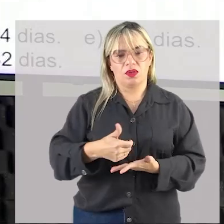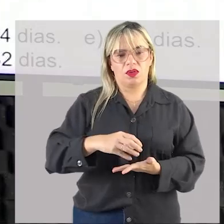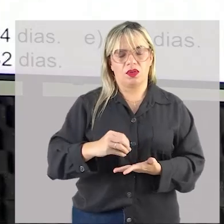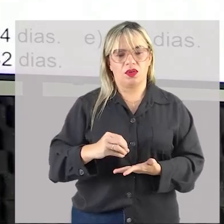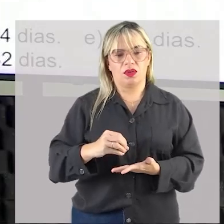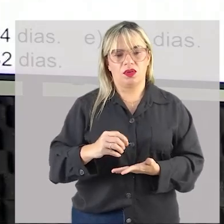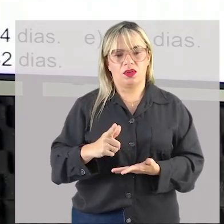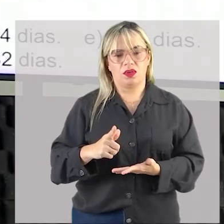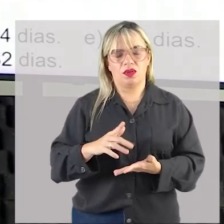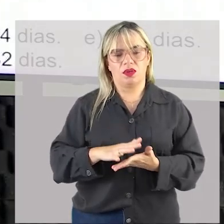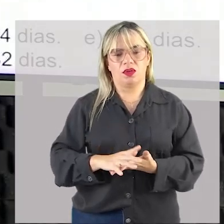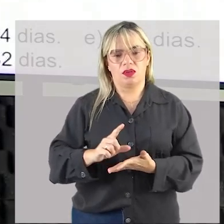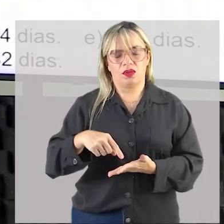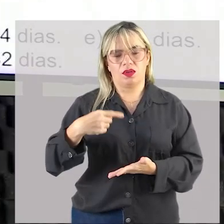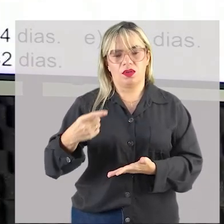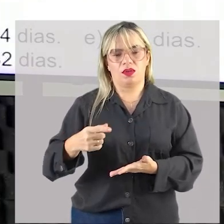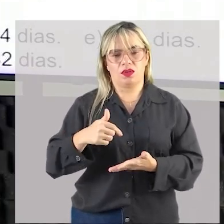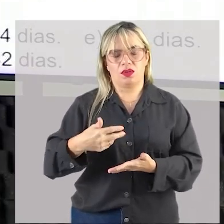desse material,